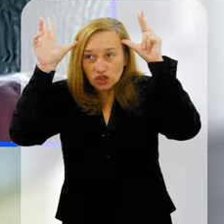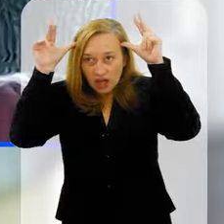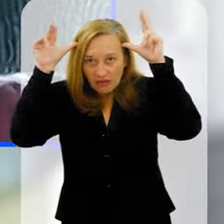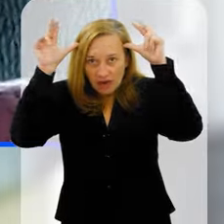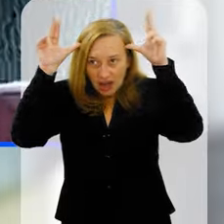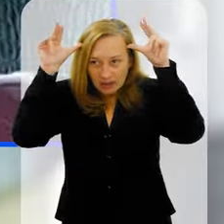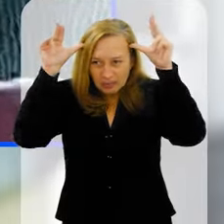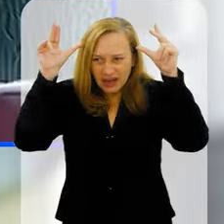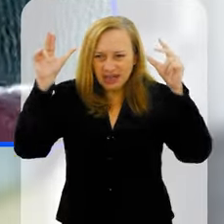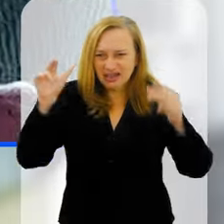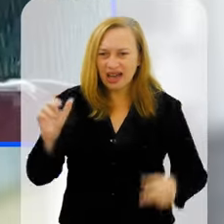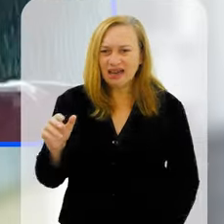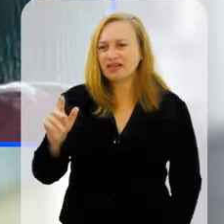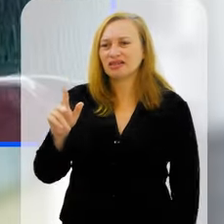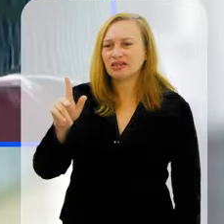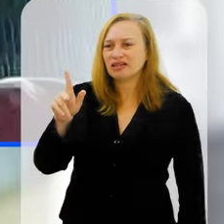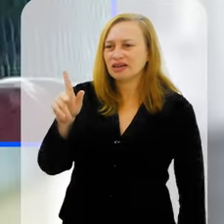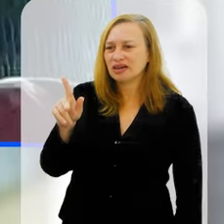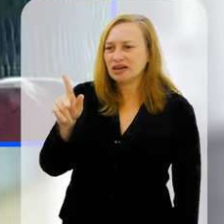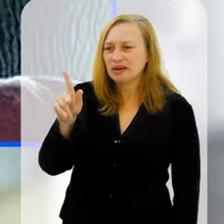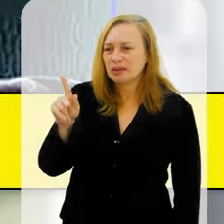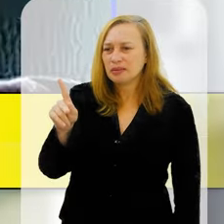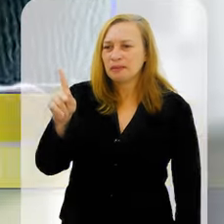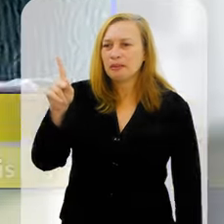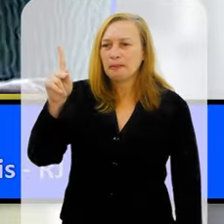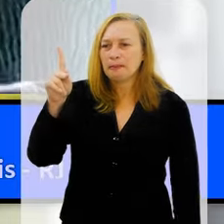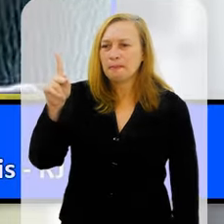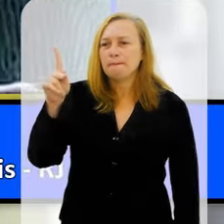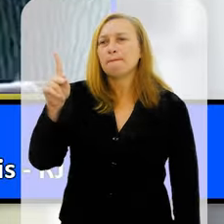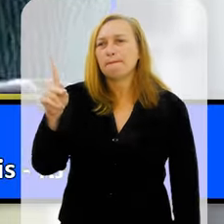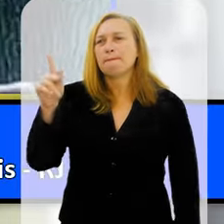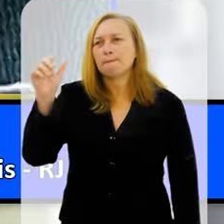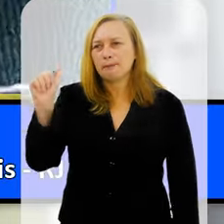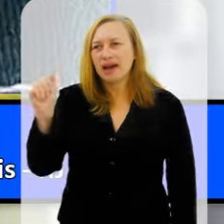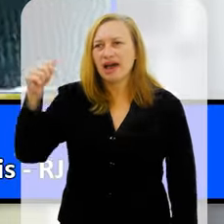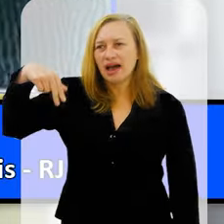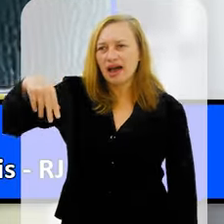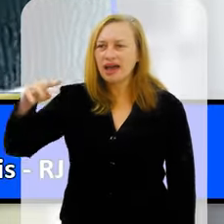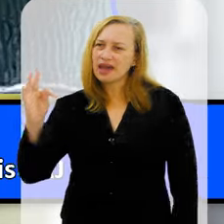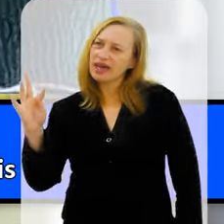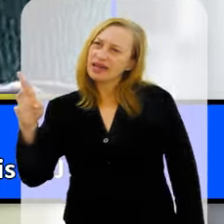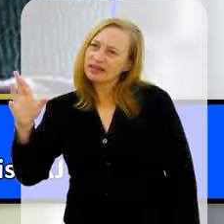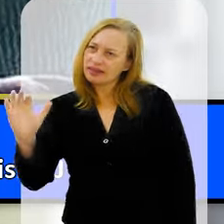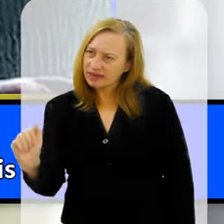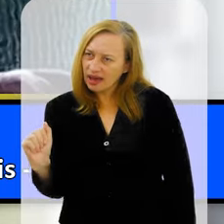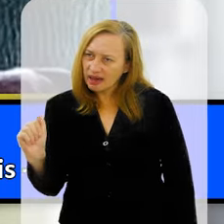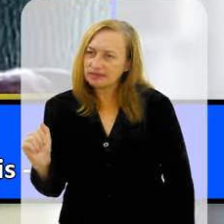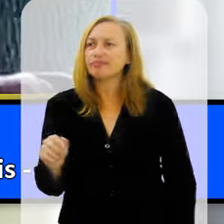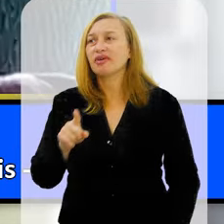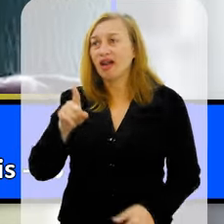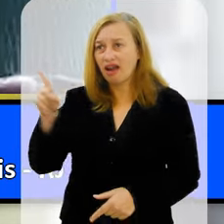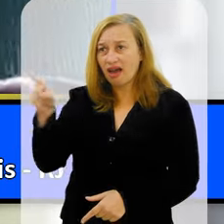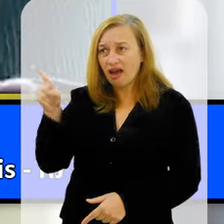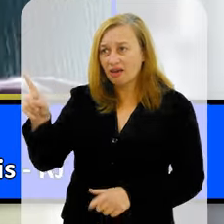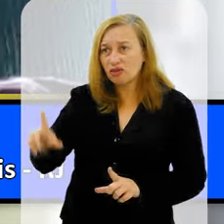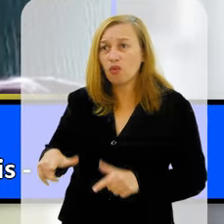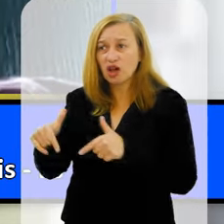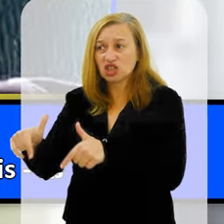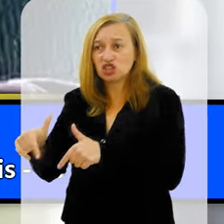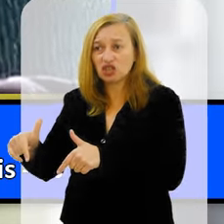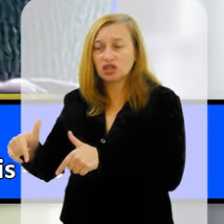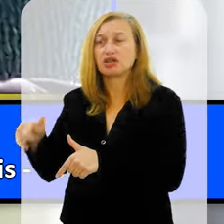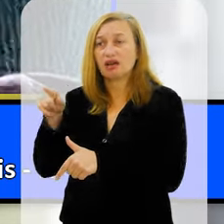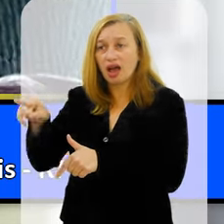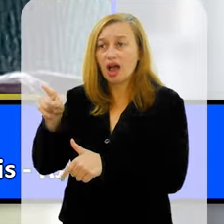os cavalos de Paquetá. Eu tenho orgulho de dizer que eu fiz parte da equipe em 2016, que aboliu a tração animal